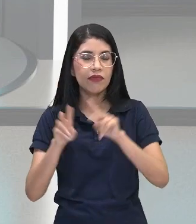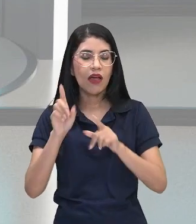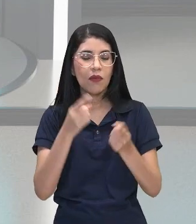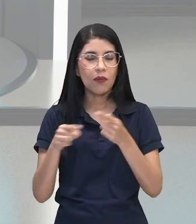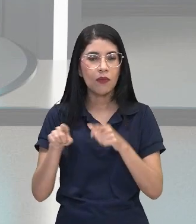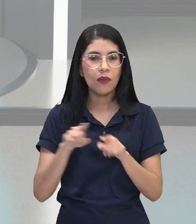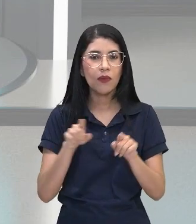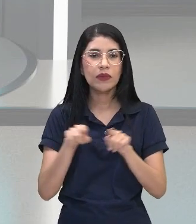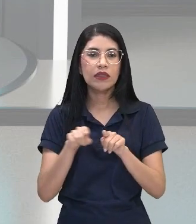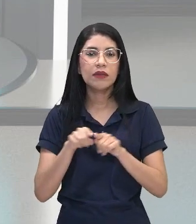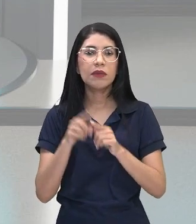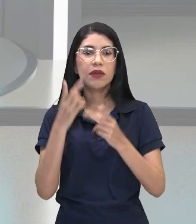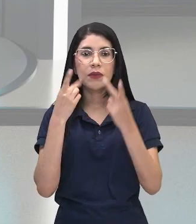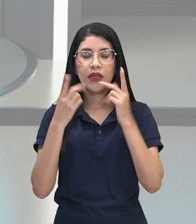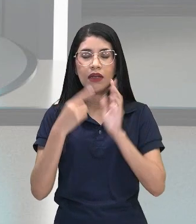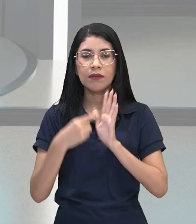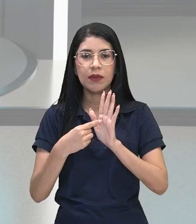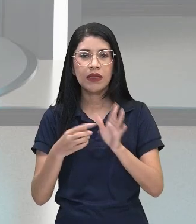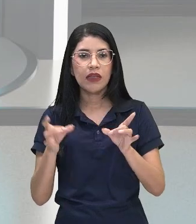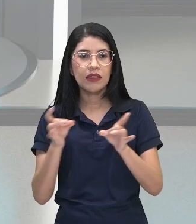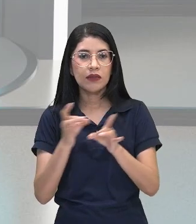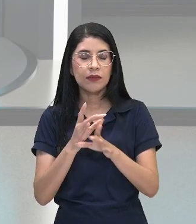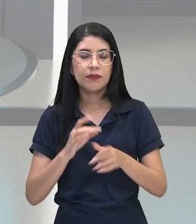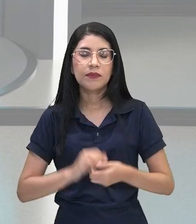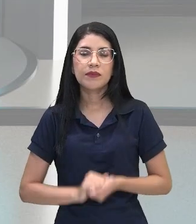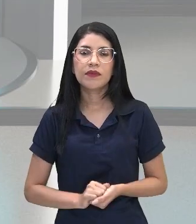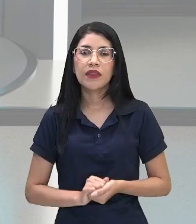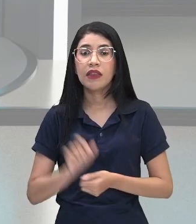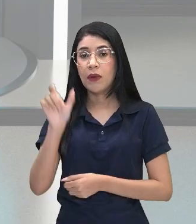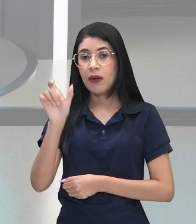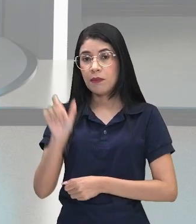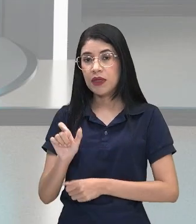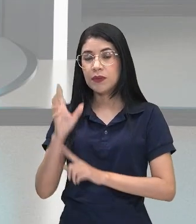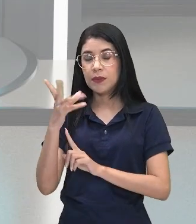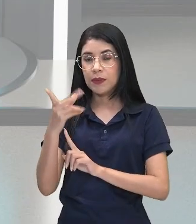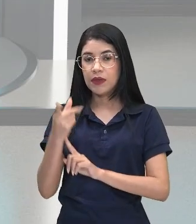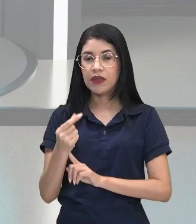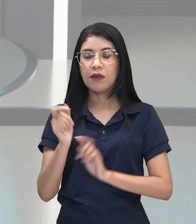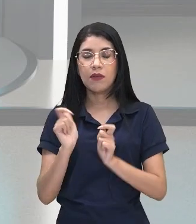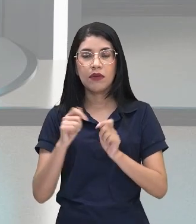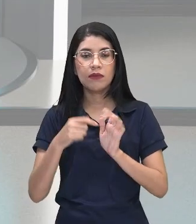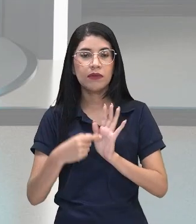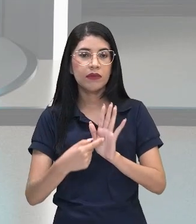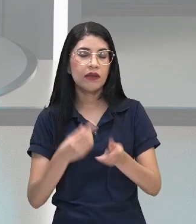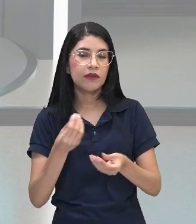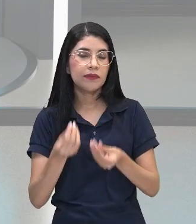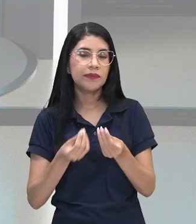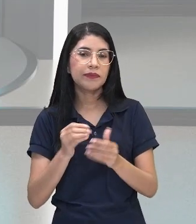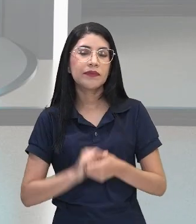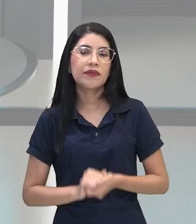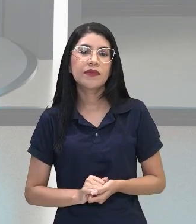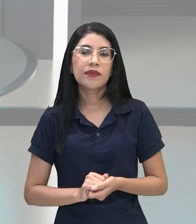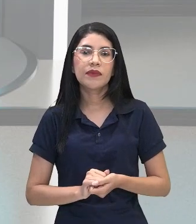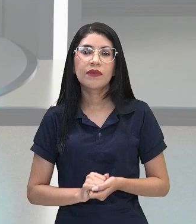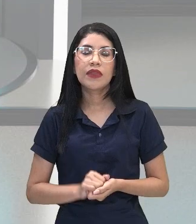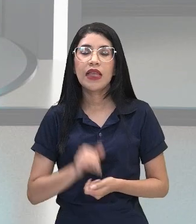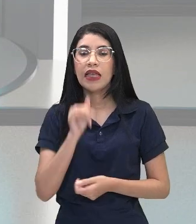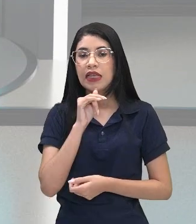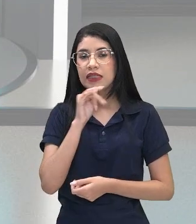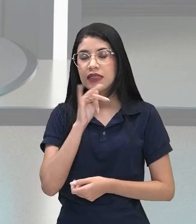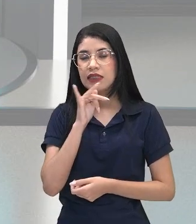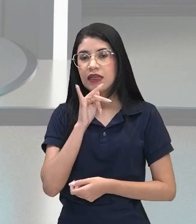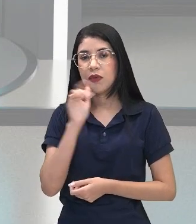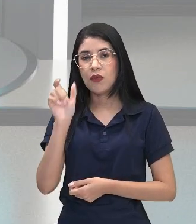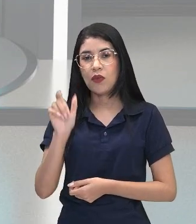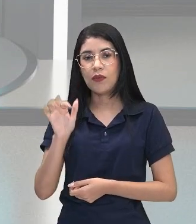e teatro. Ou seja, um artista ele pode fazer uma performance, por exemplo, Flávio Cavalcante,